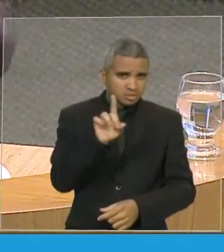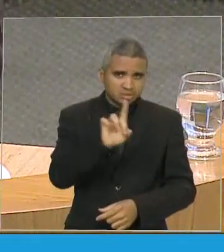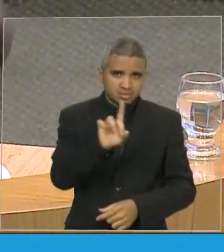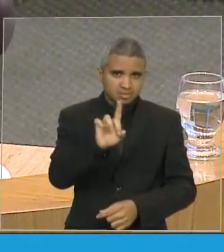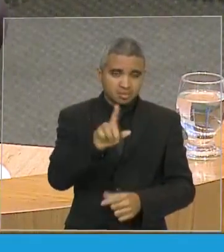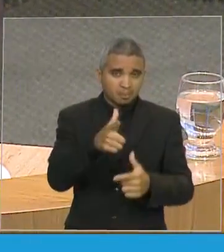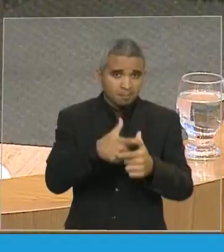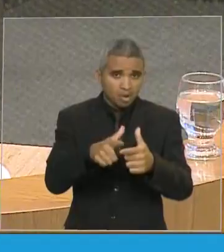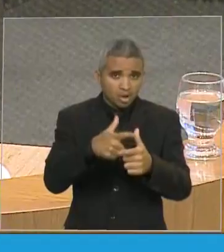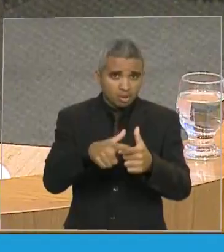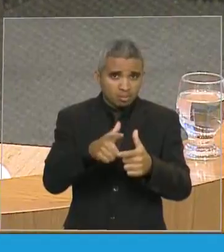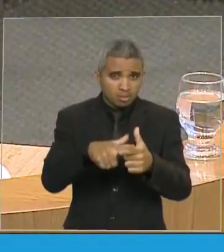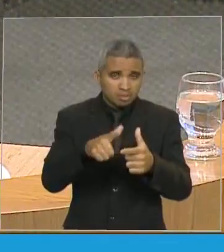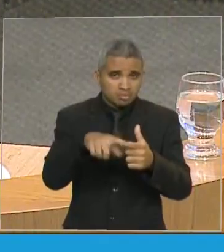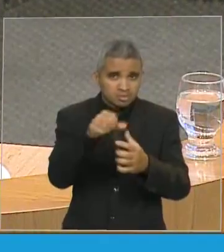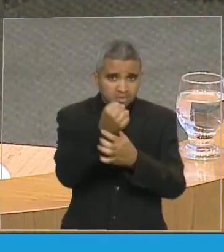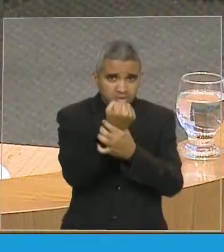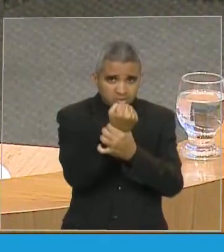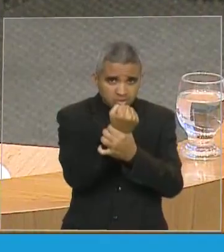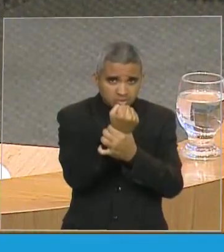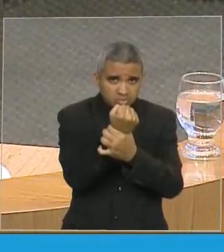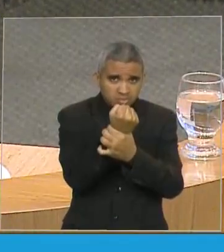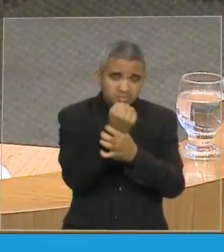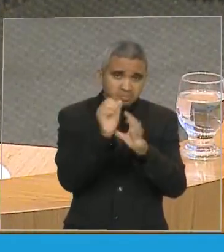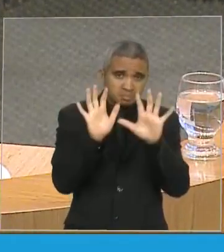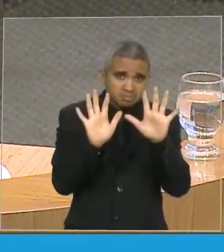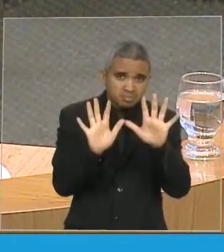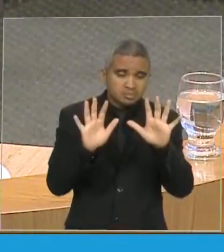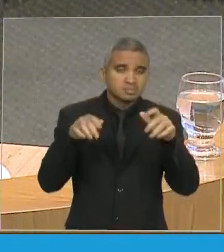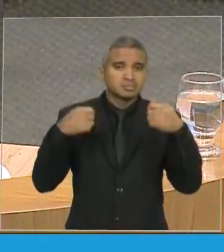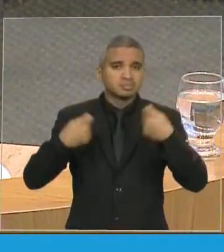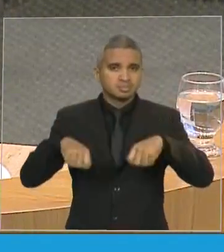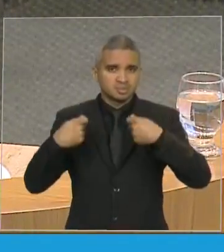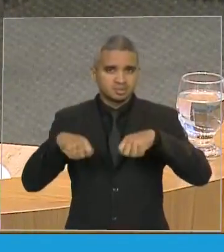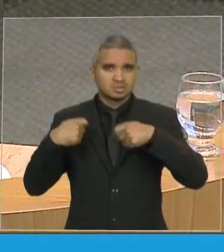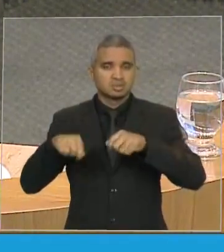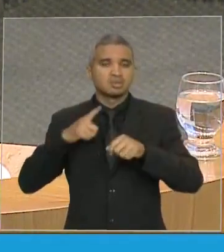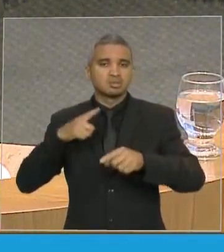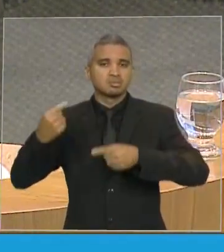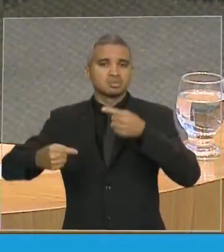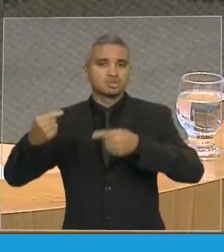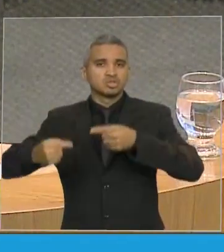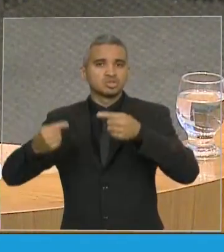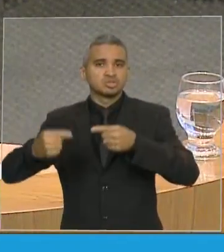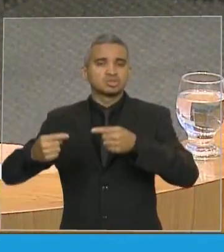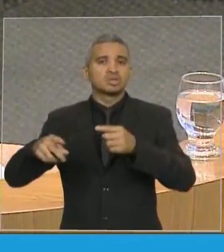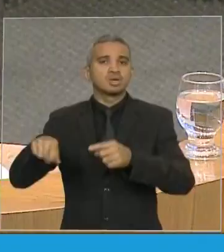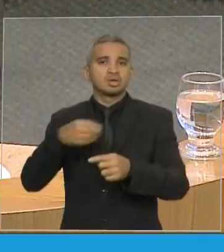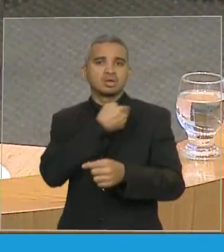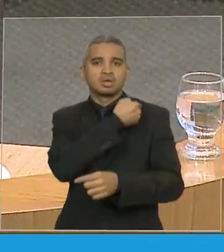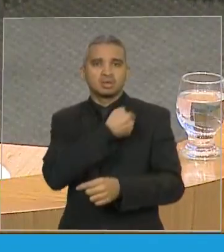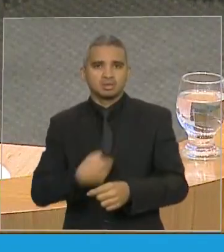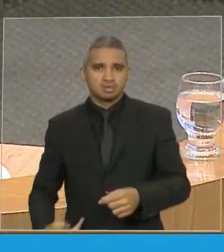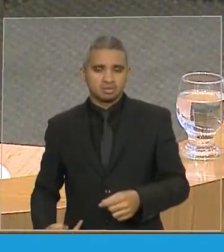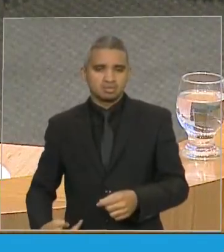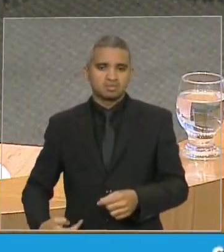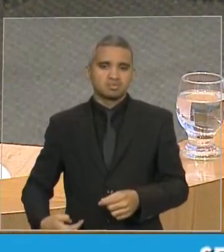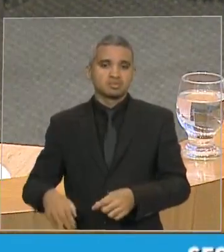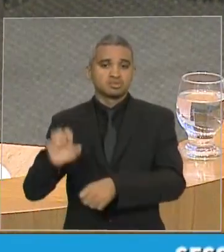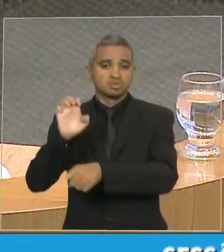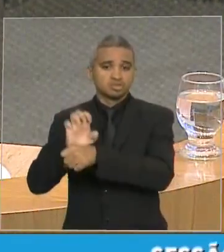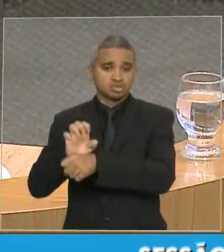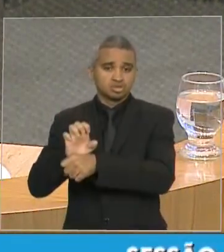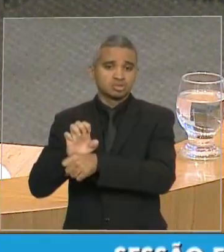problema de segurança que deve ser tratado como uma política de Estado e não de governo, porque